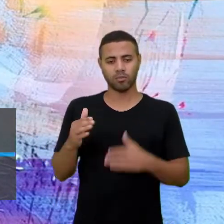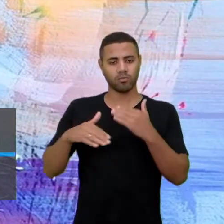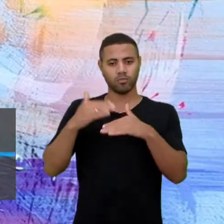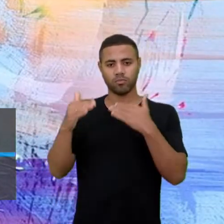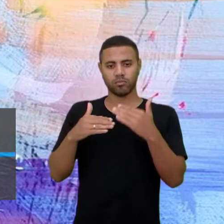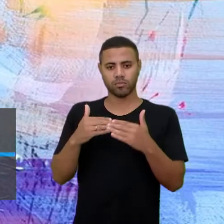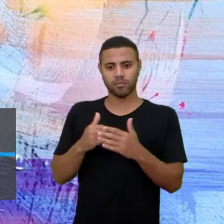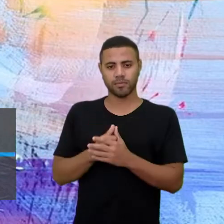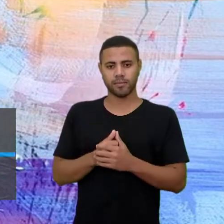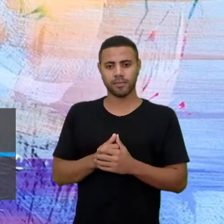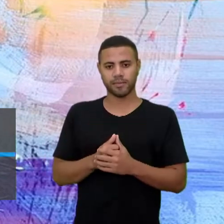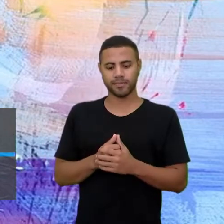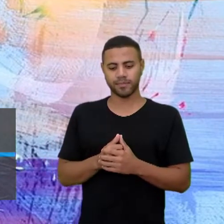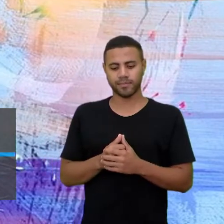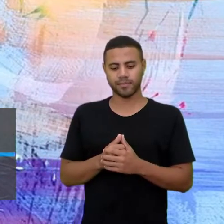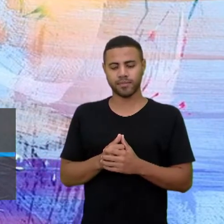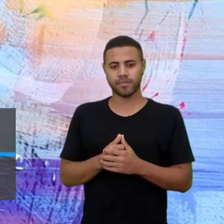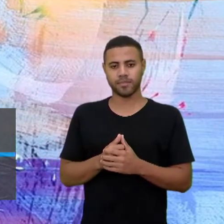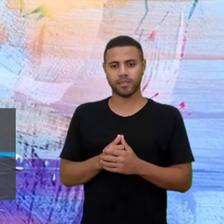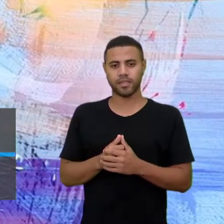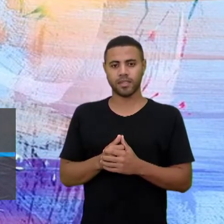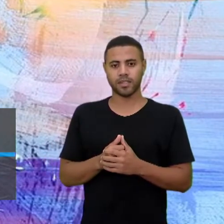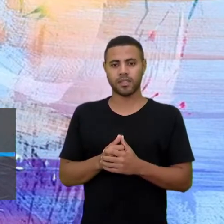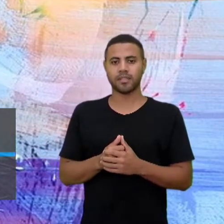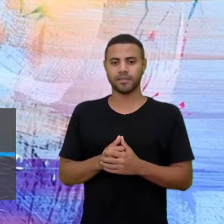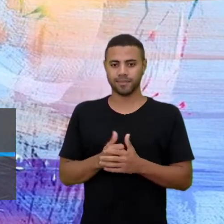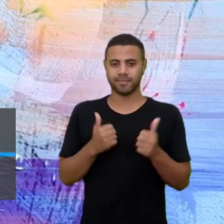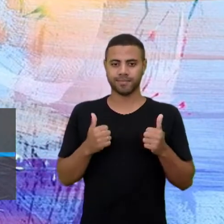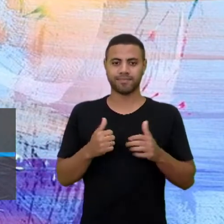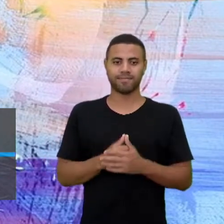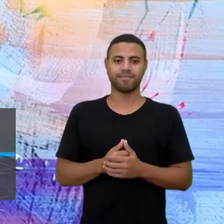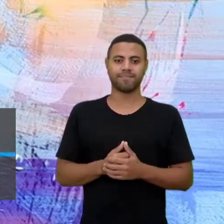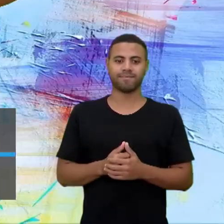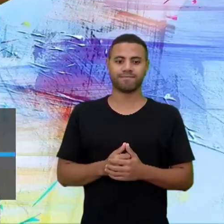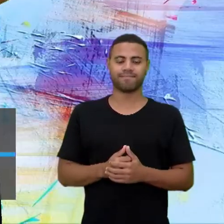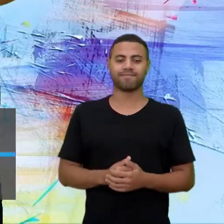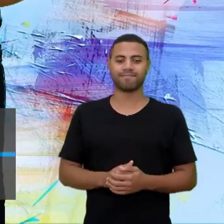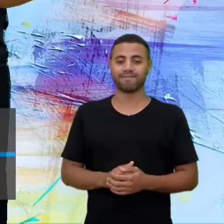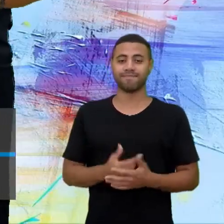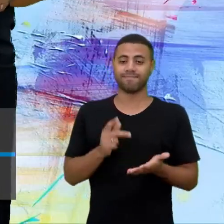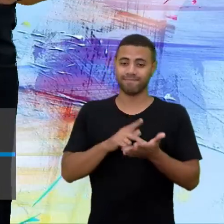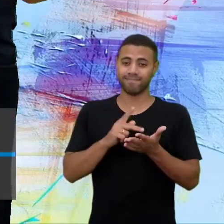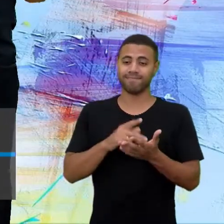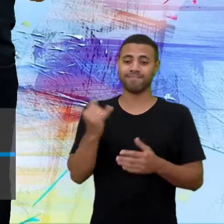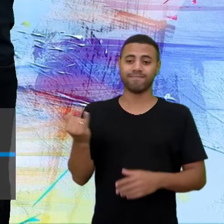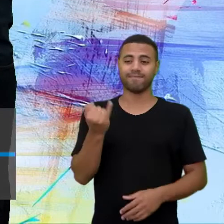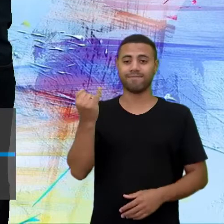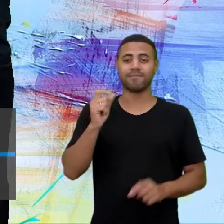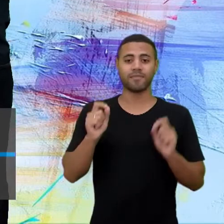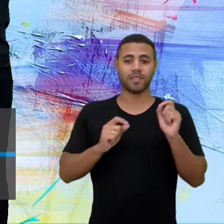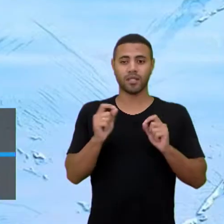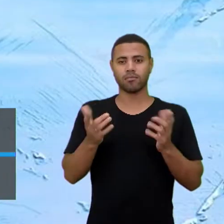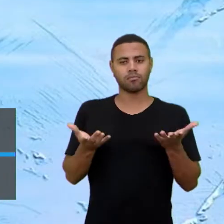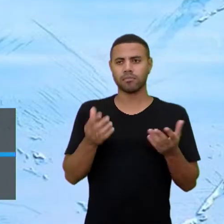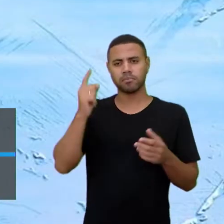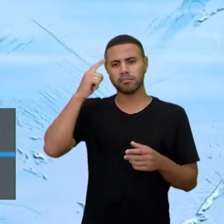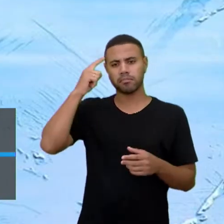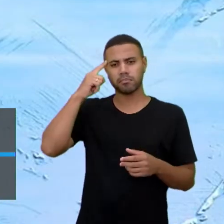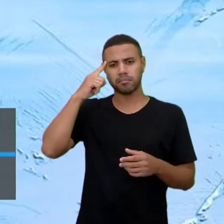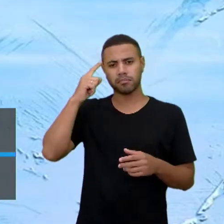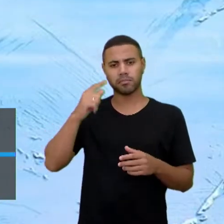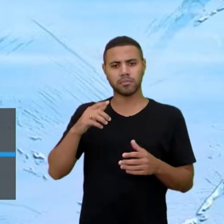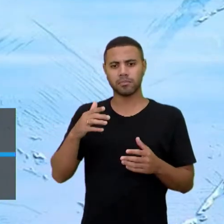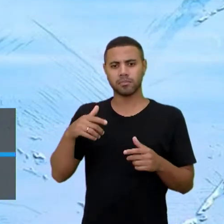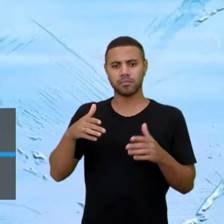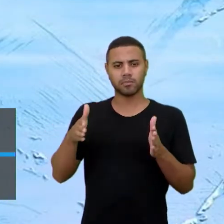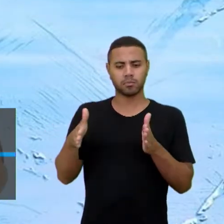descrição que o professor Mauro trouxe e associar aí a uma marca, por exemplo. É verdade, porque isso é importante. Quando a gente entra no mercado, falando da bebida,